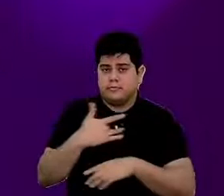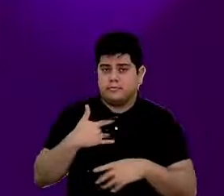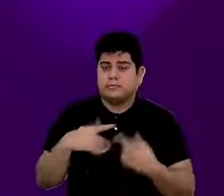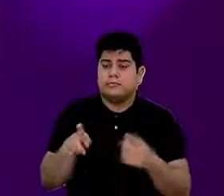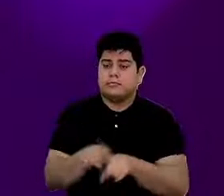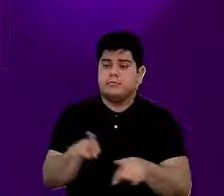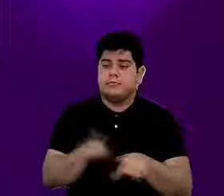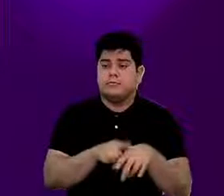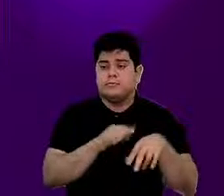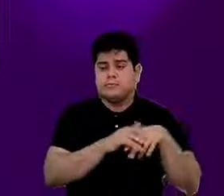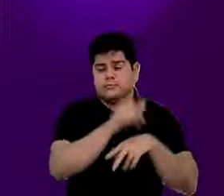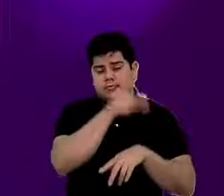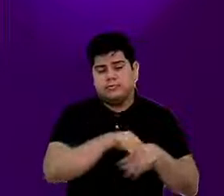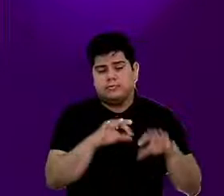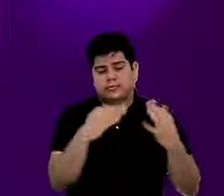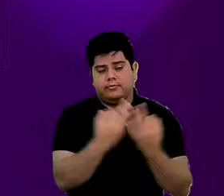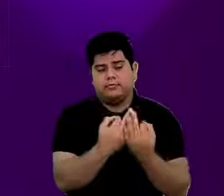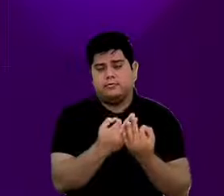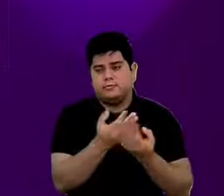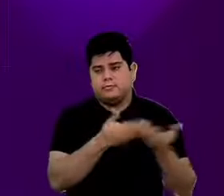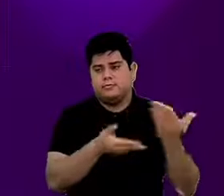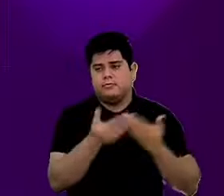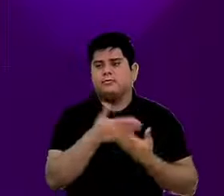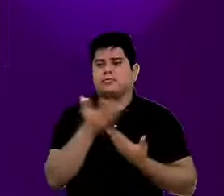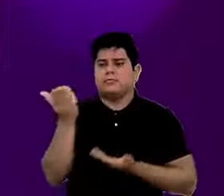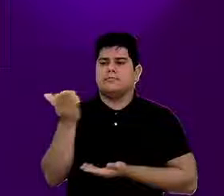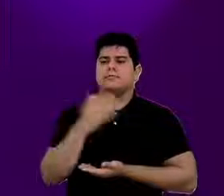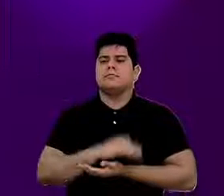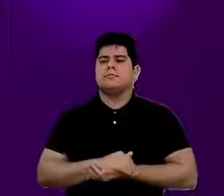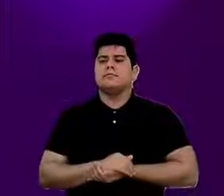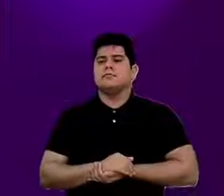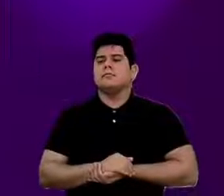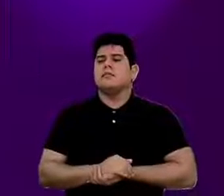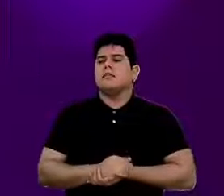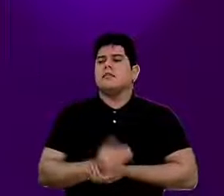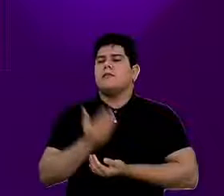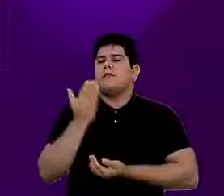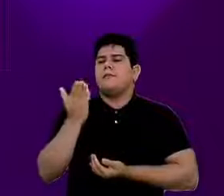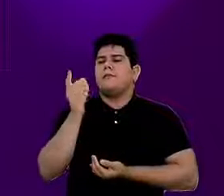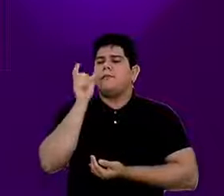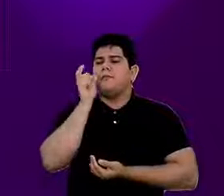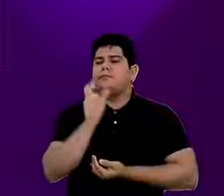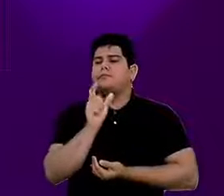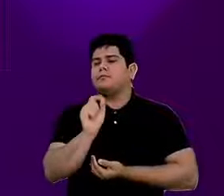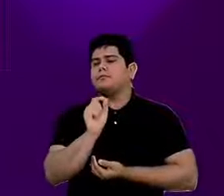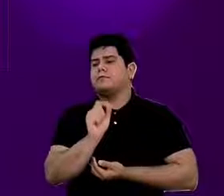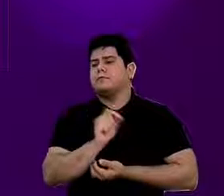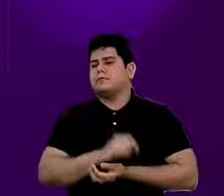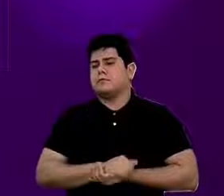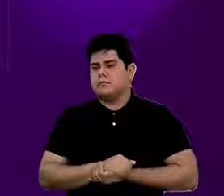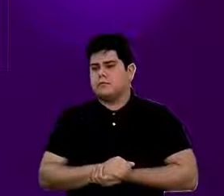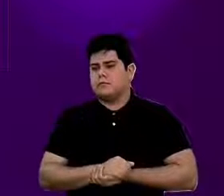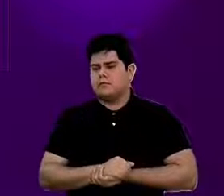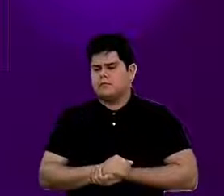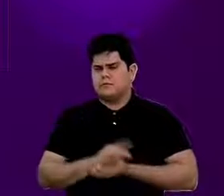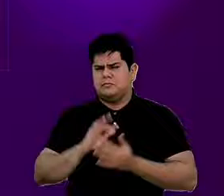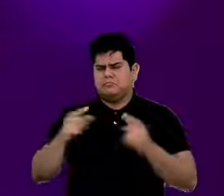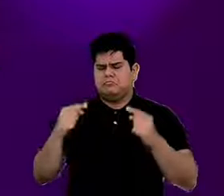o paciente e a sua família. Esses são os meus conflitos de interesse, mas nenhum relacionado a esta apresentação em